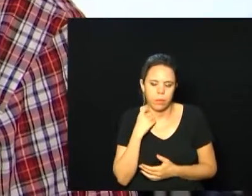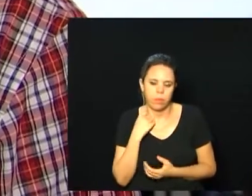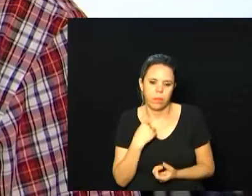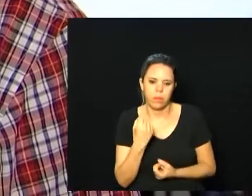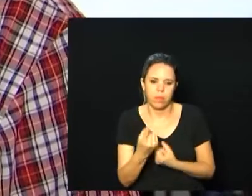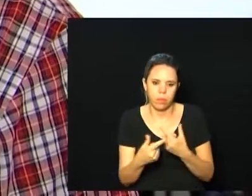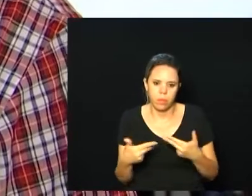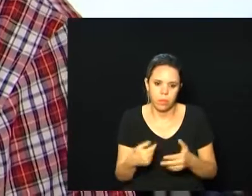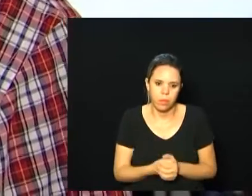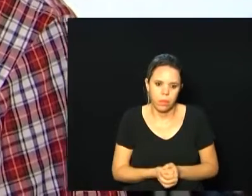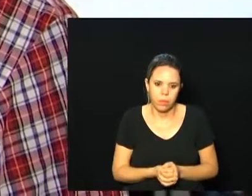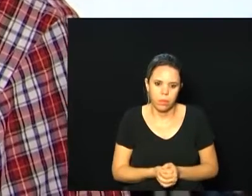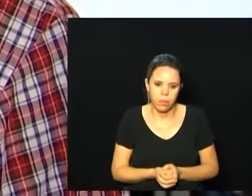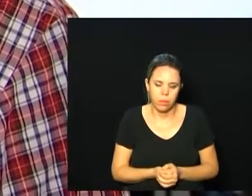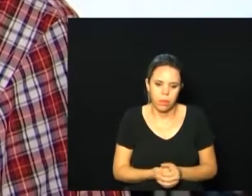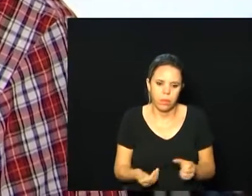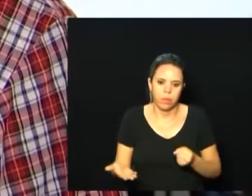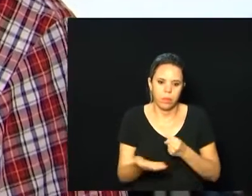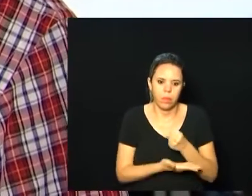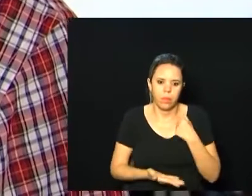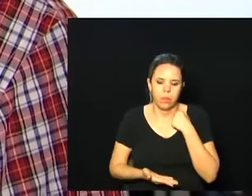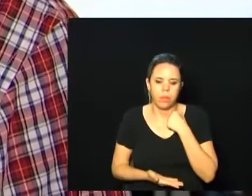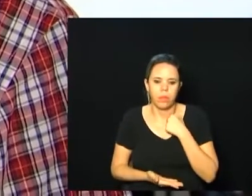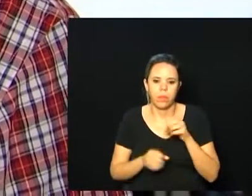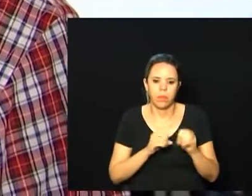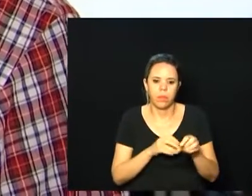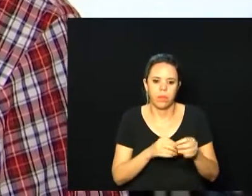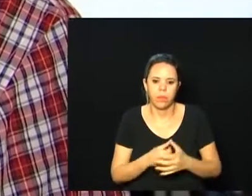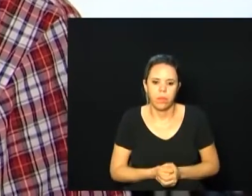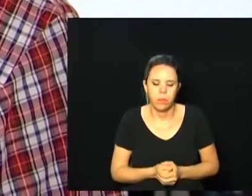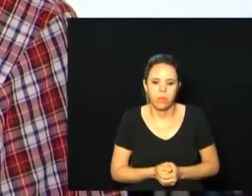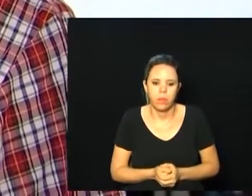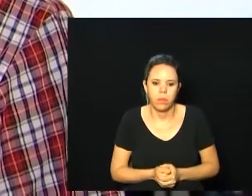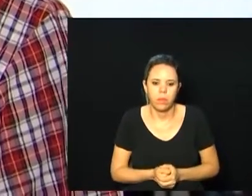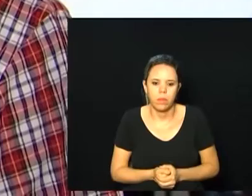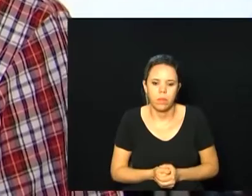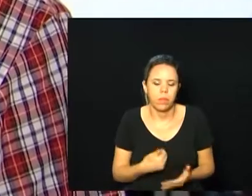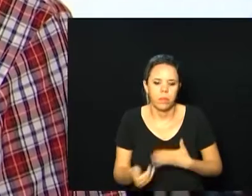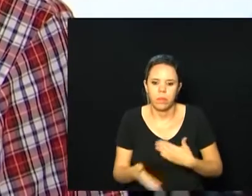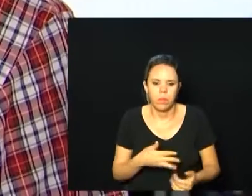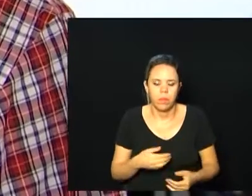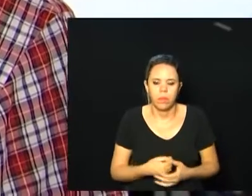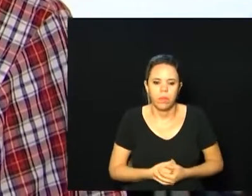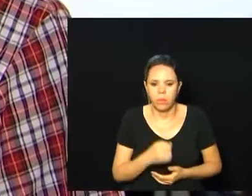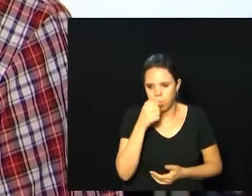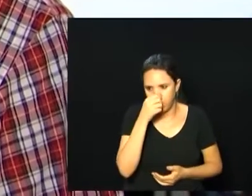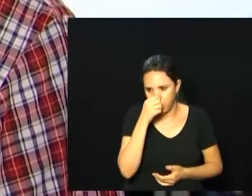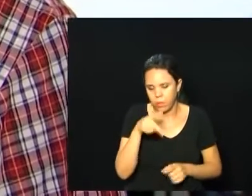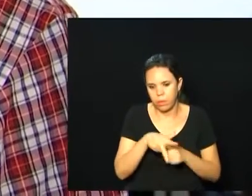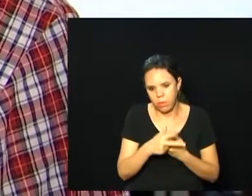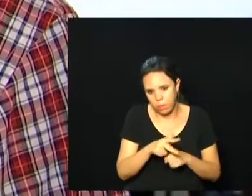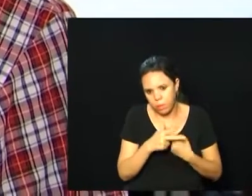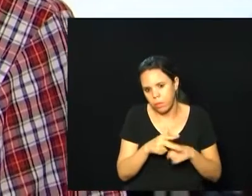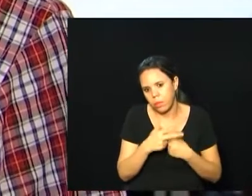algumas atividades, basicamente a atividade de educação. Então, qualquer coisa que seja